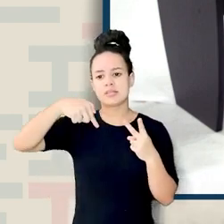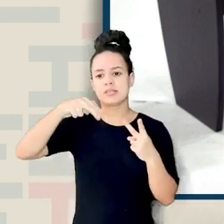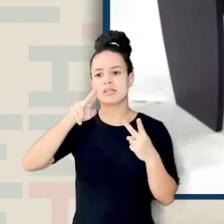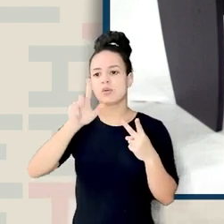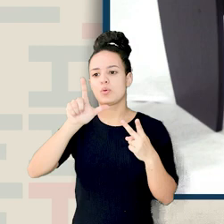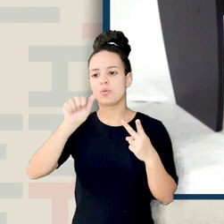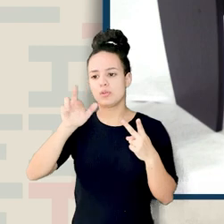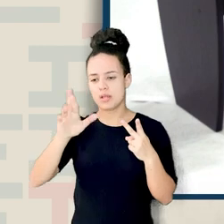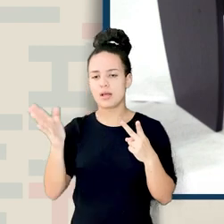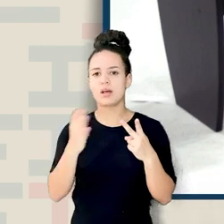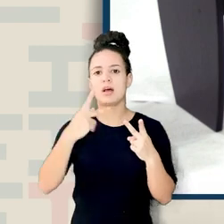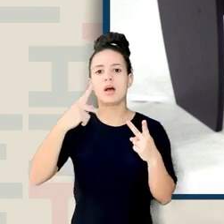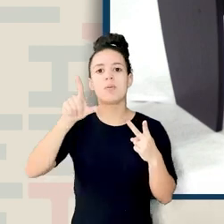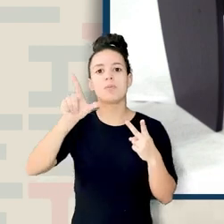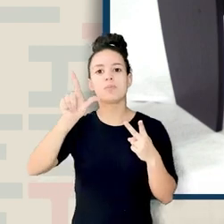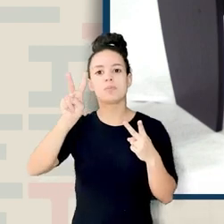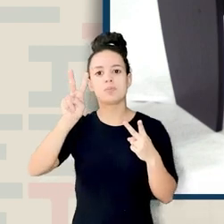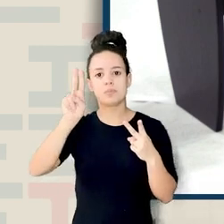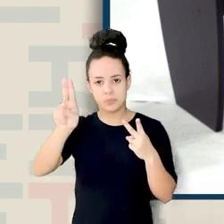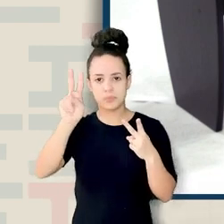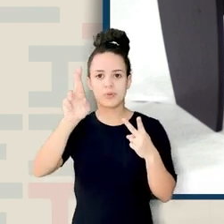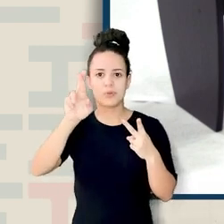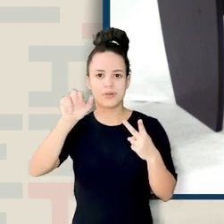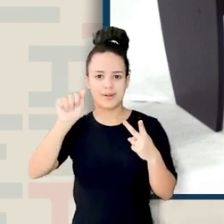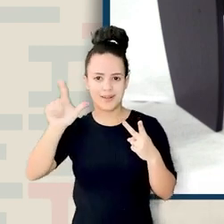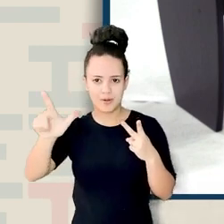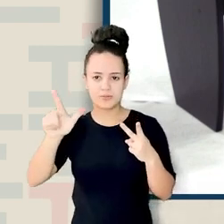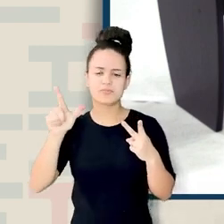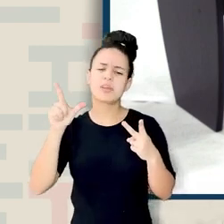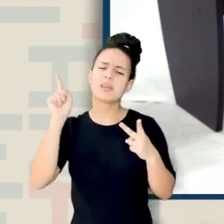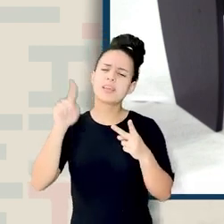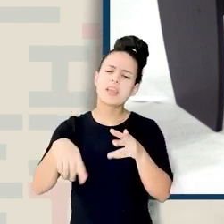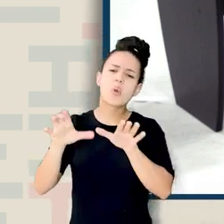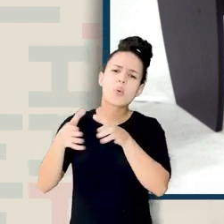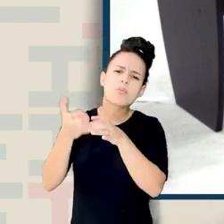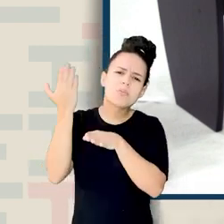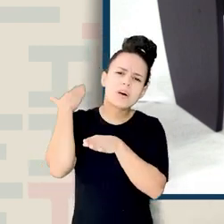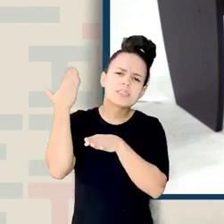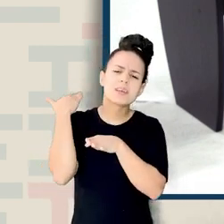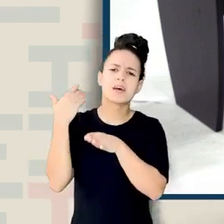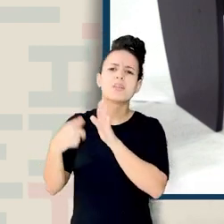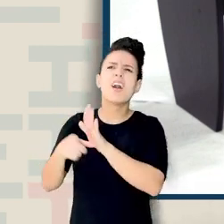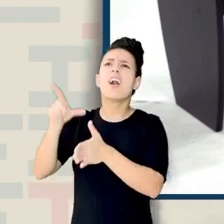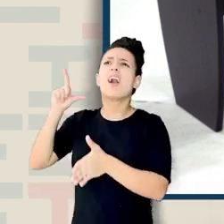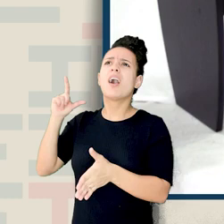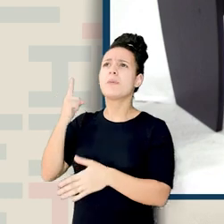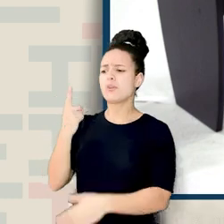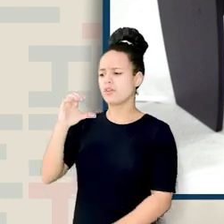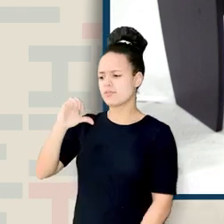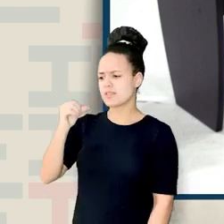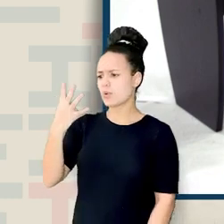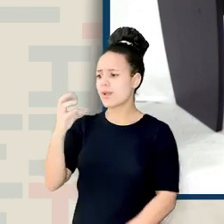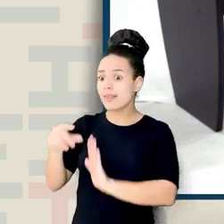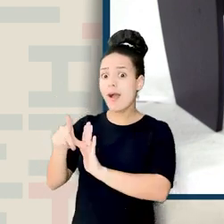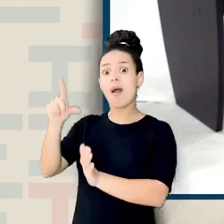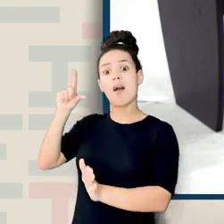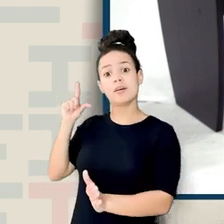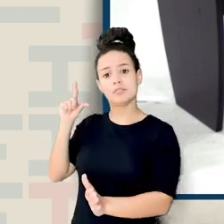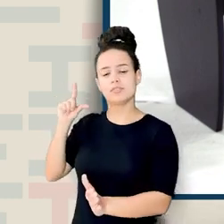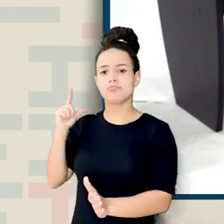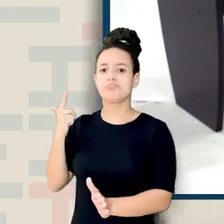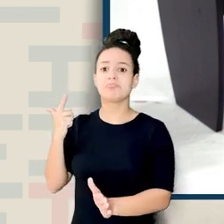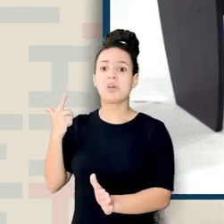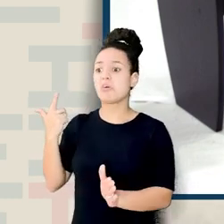vai tratar um pouco desses primeiros grupos antes de 1940, quando ainda não se